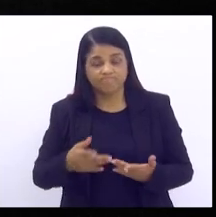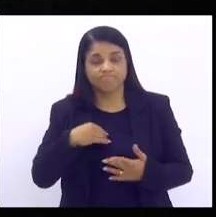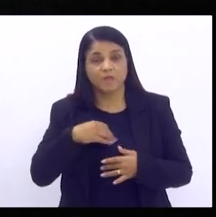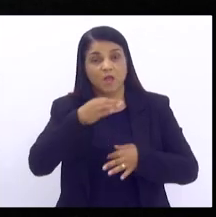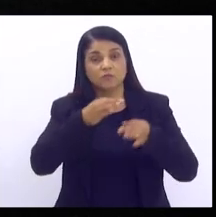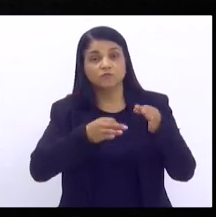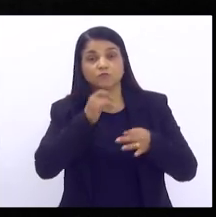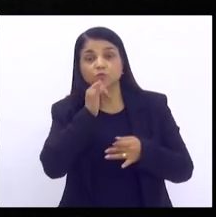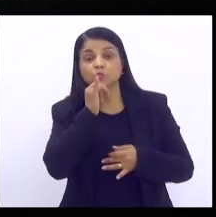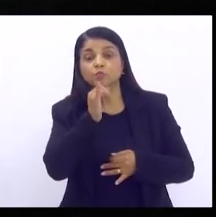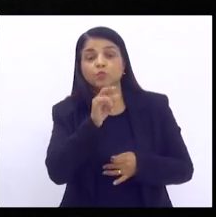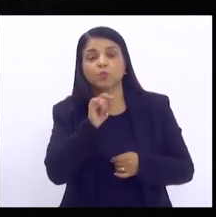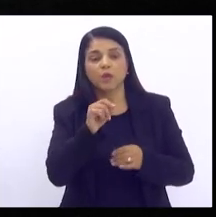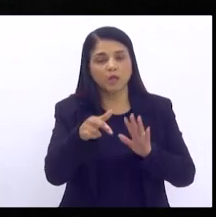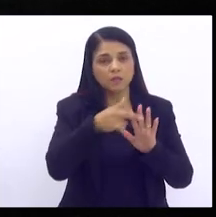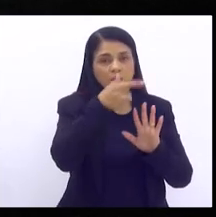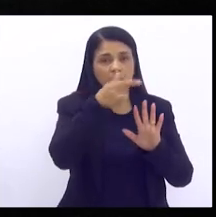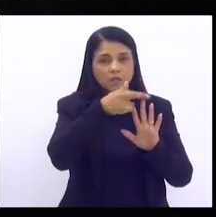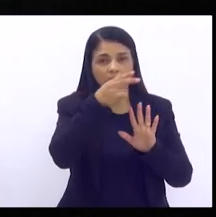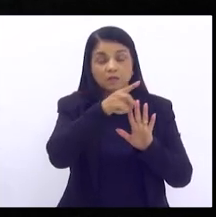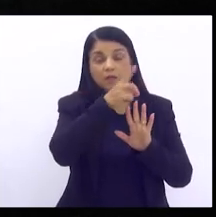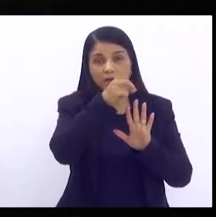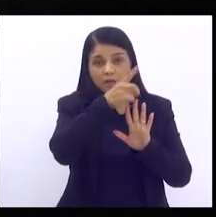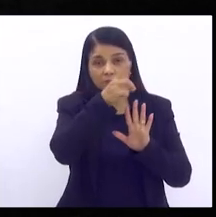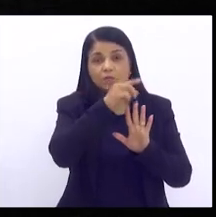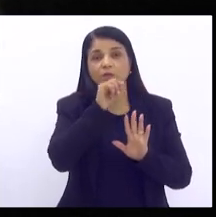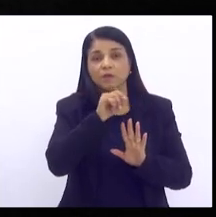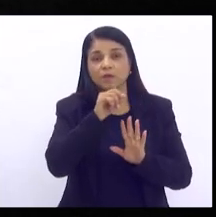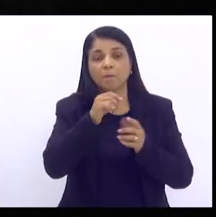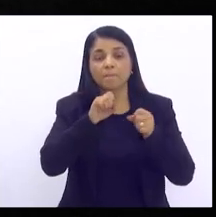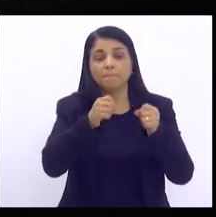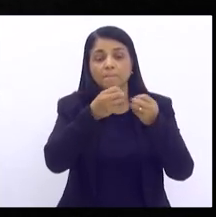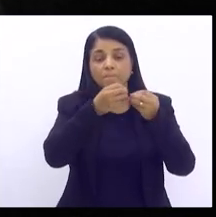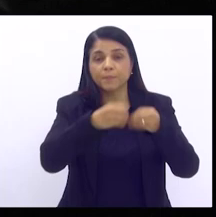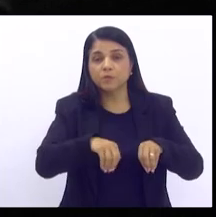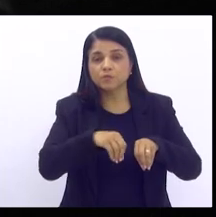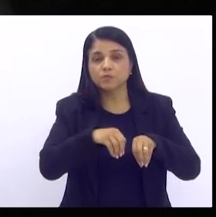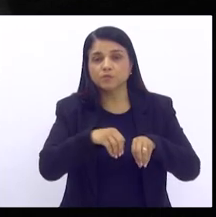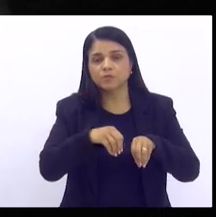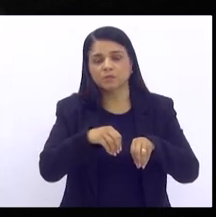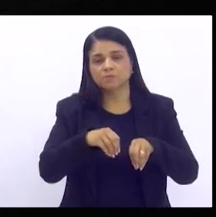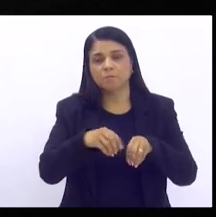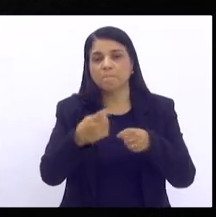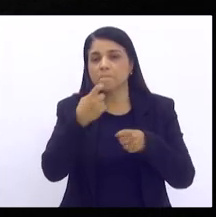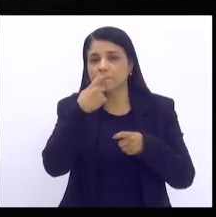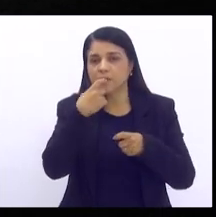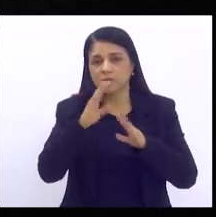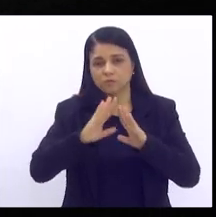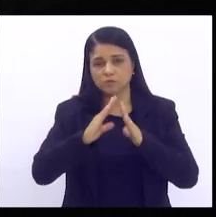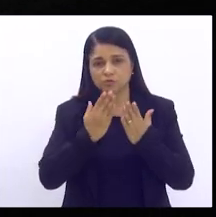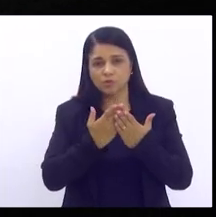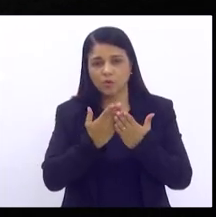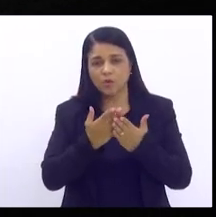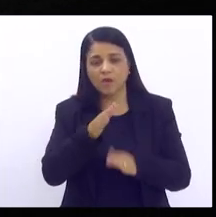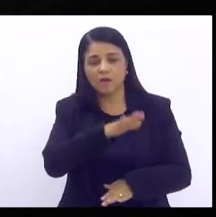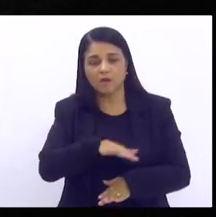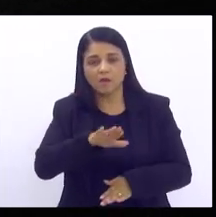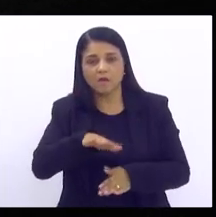desse decreto é que prejudica ter estande próximo ali onde tem crianças